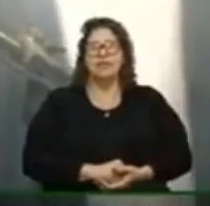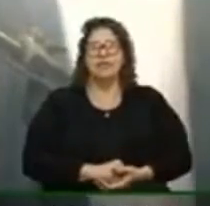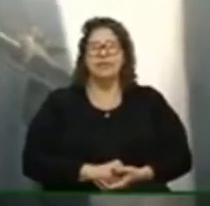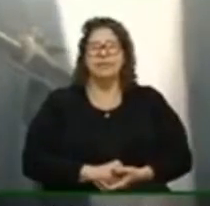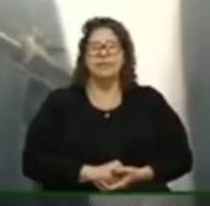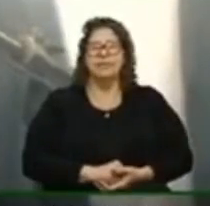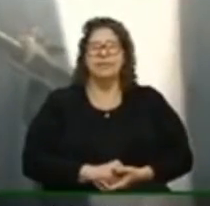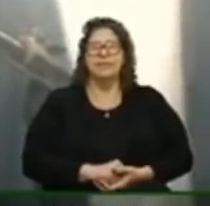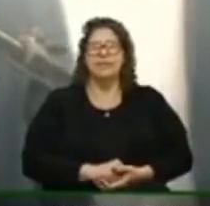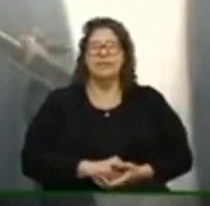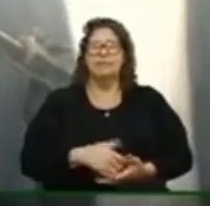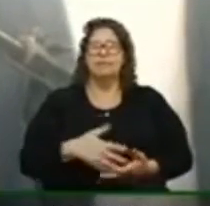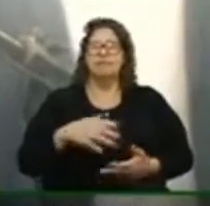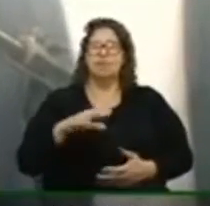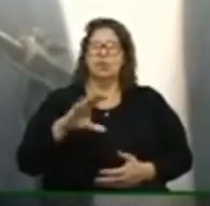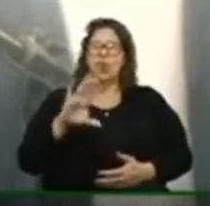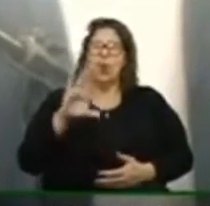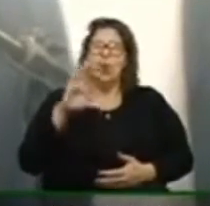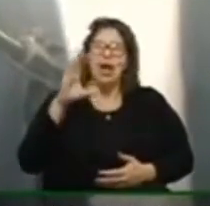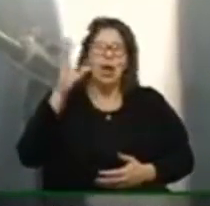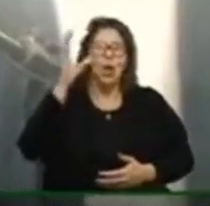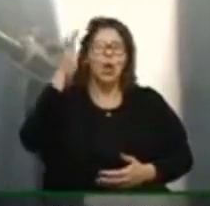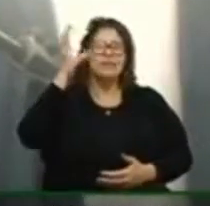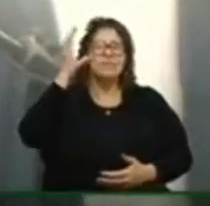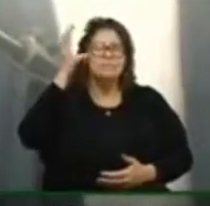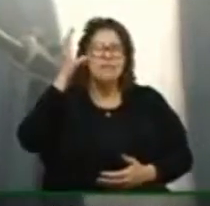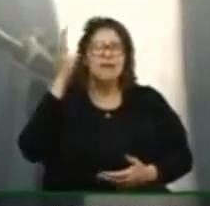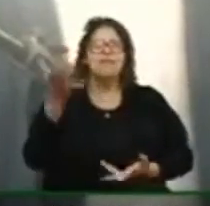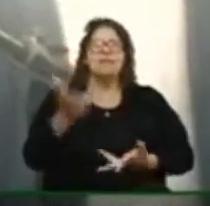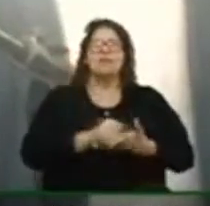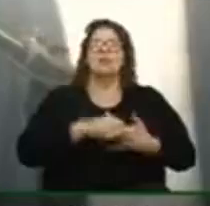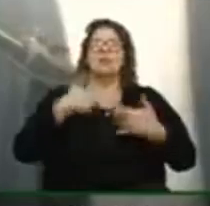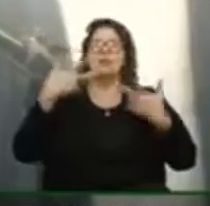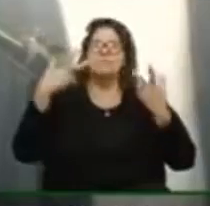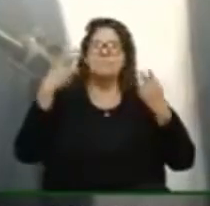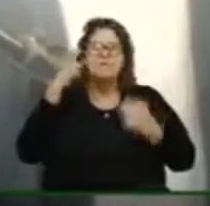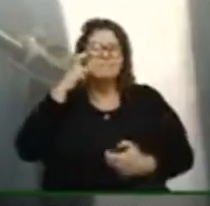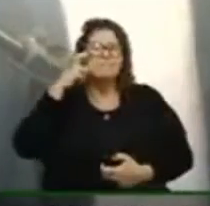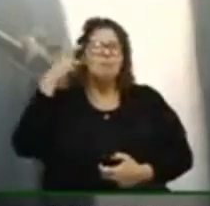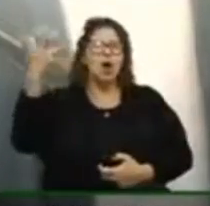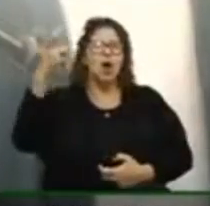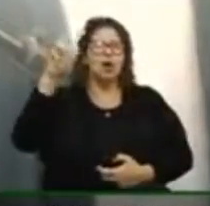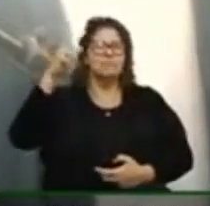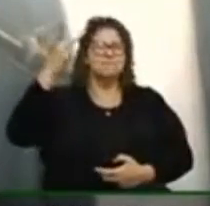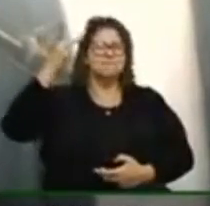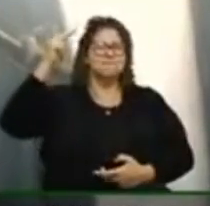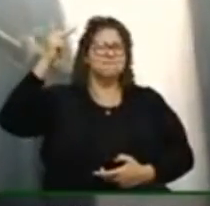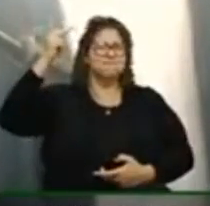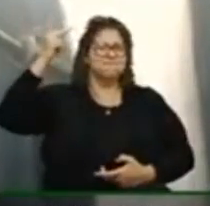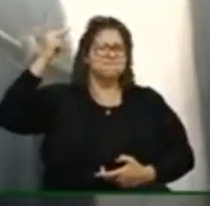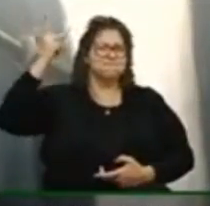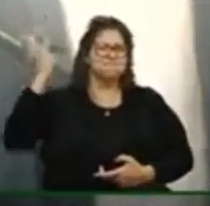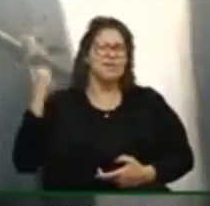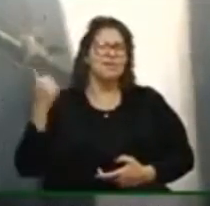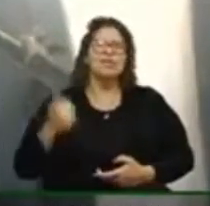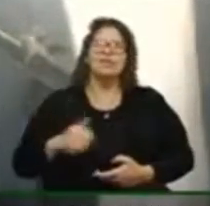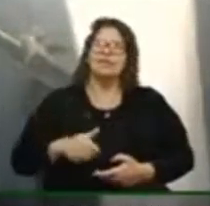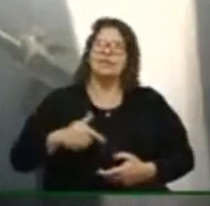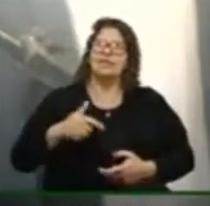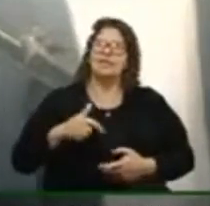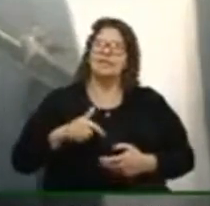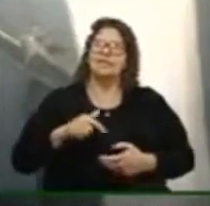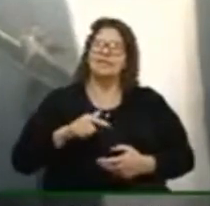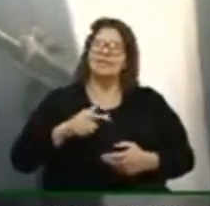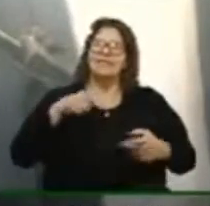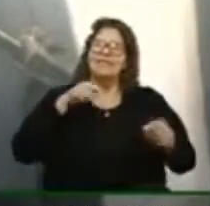de conhecimento de história de memória nos mais longínquos do estado evitando o